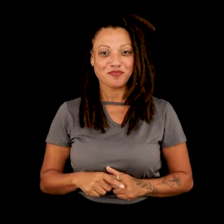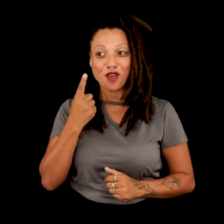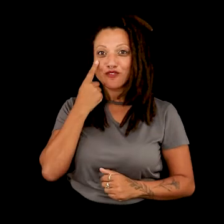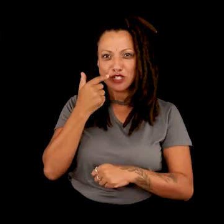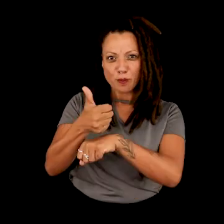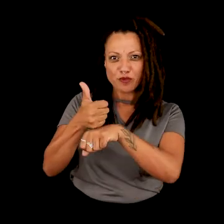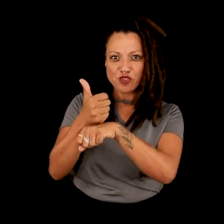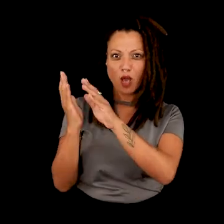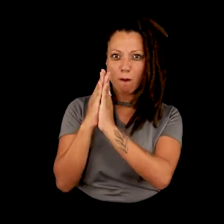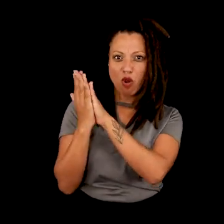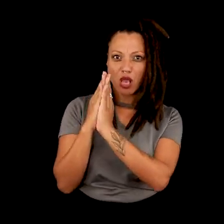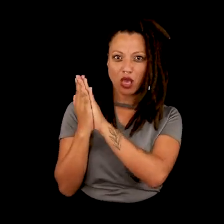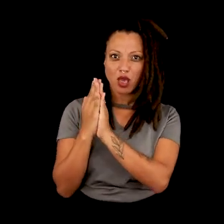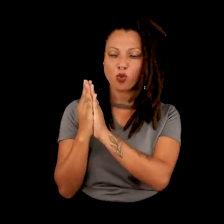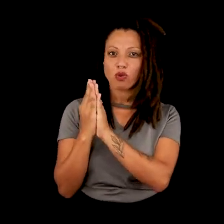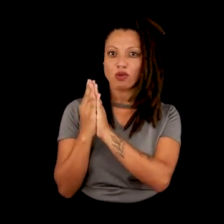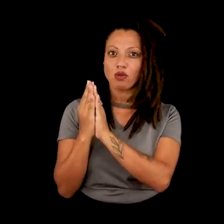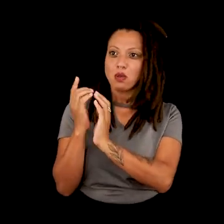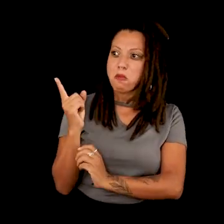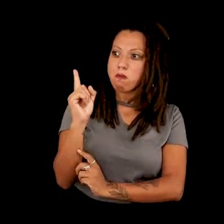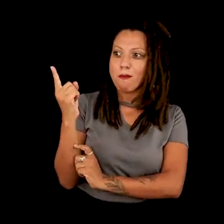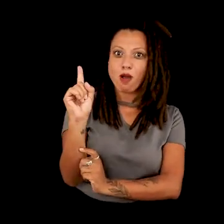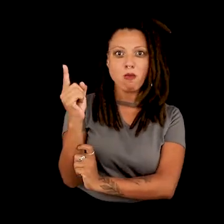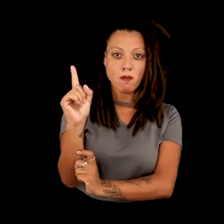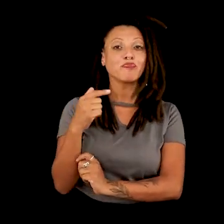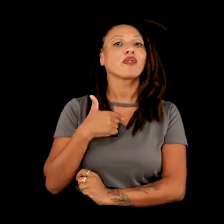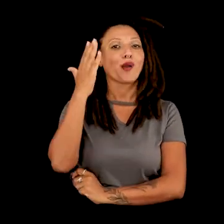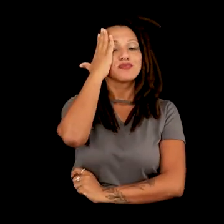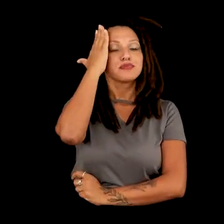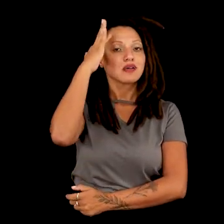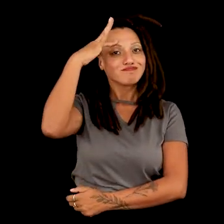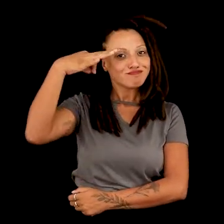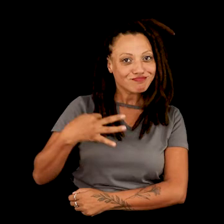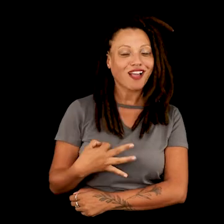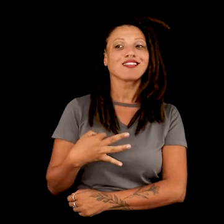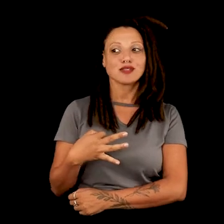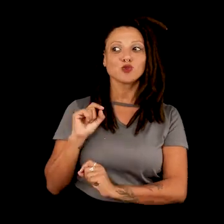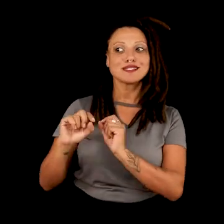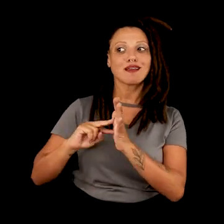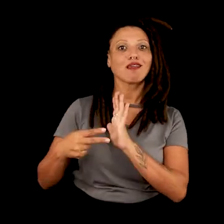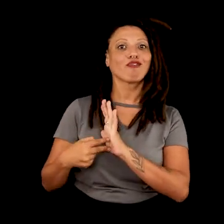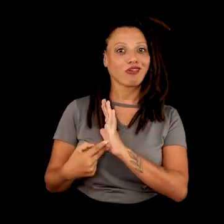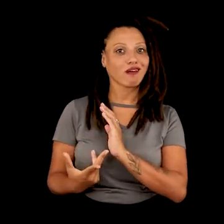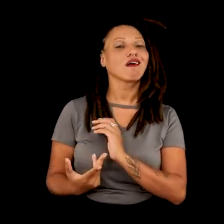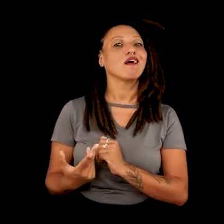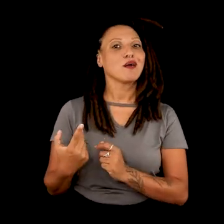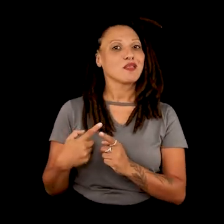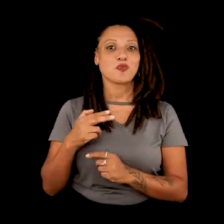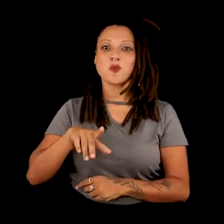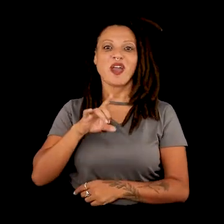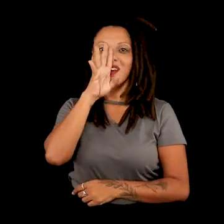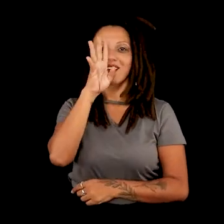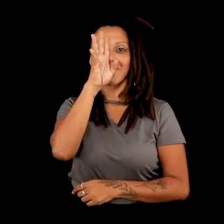bonequeiro, um cara carregando boneco hoje em dia, eu sei exatamente o que é, sabe como é. Não é chegar ali e